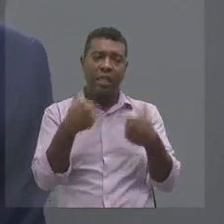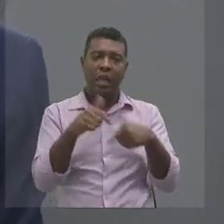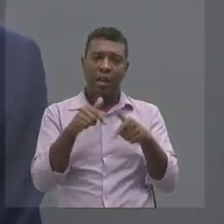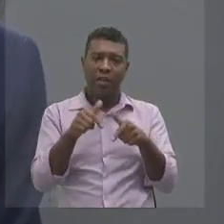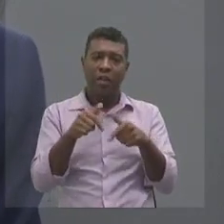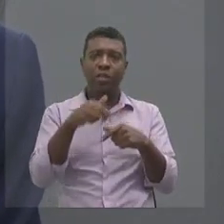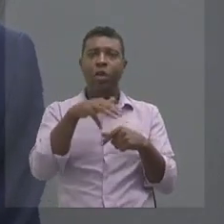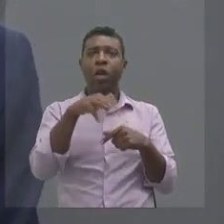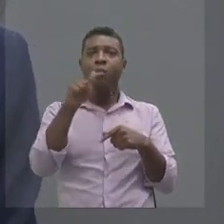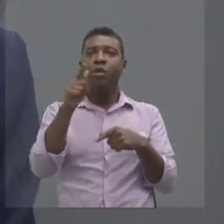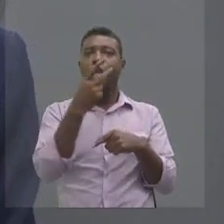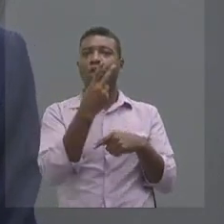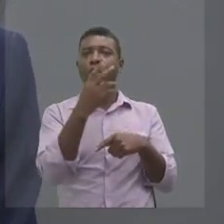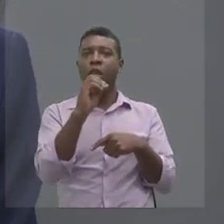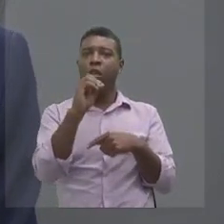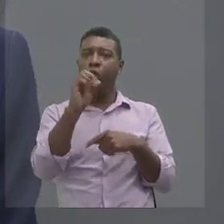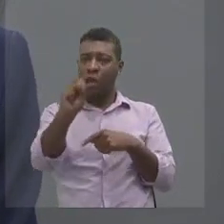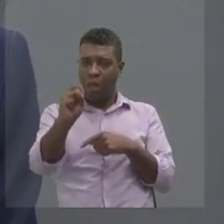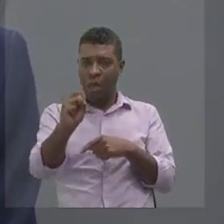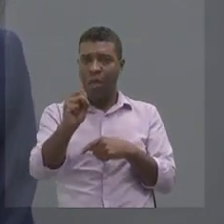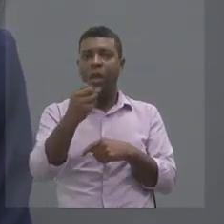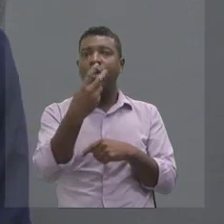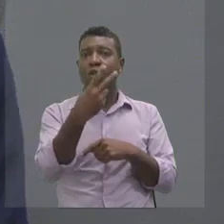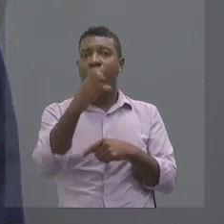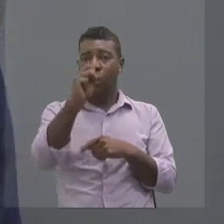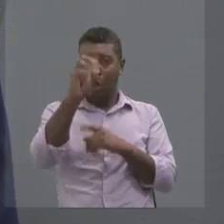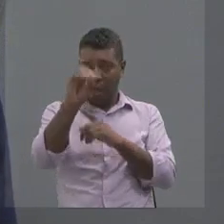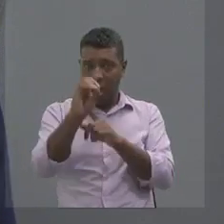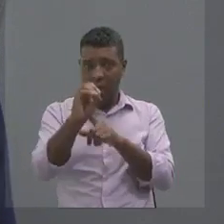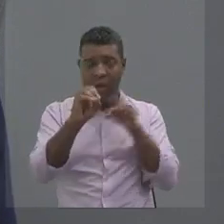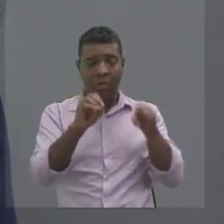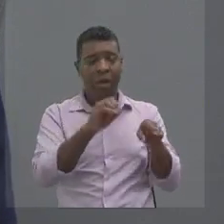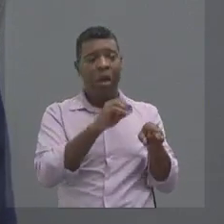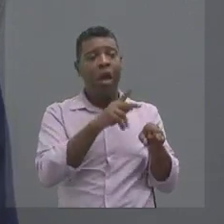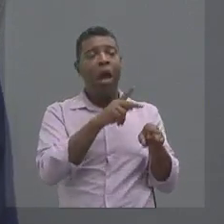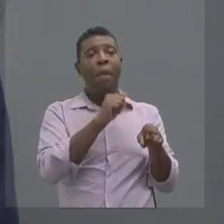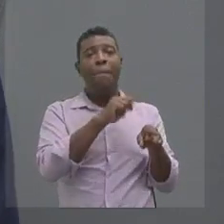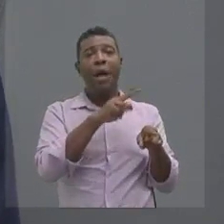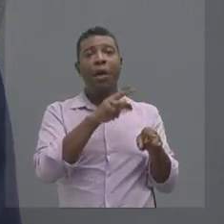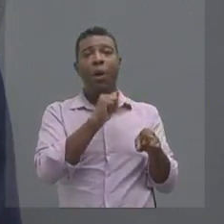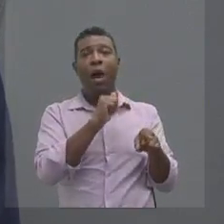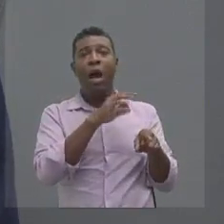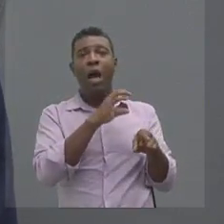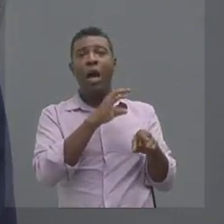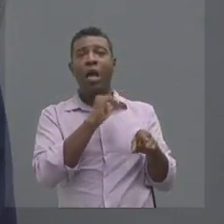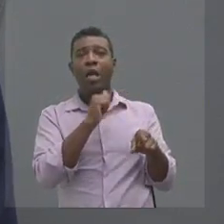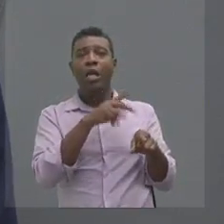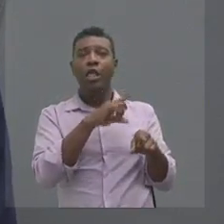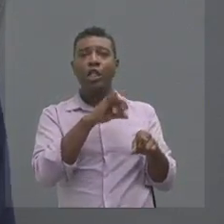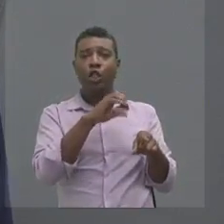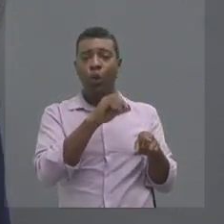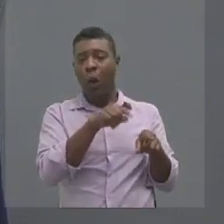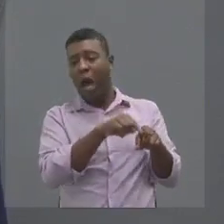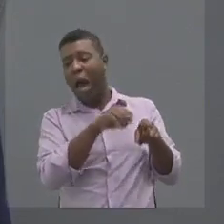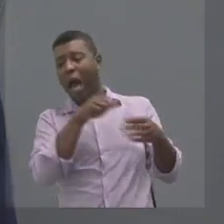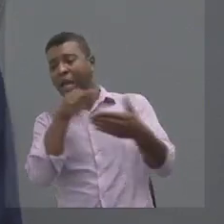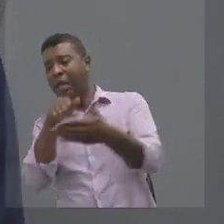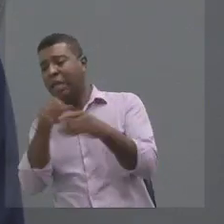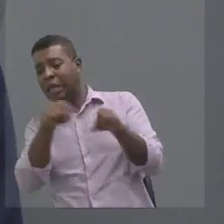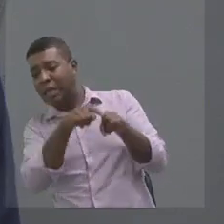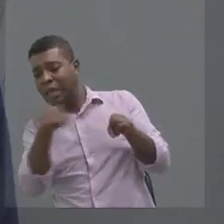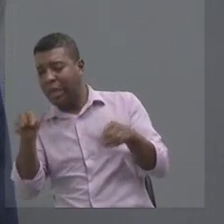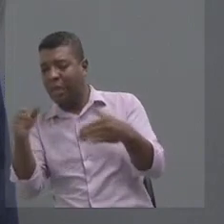liga a cidade de Paula Cândido adivinésia que vai melhorar e muito